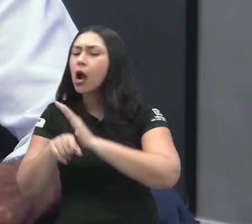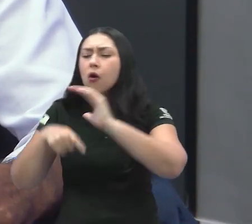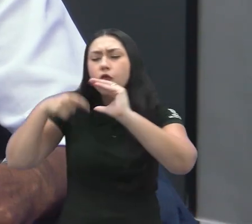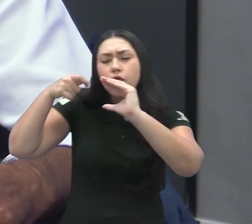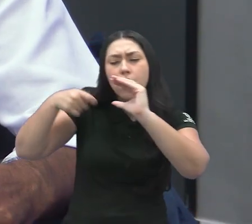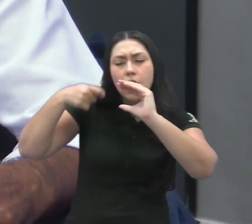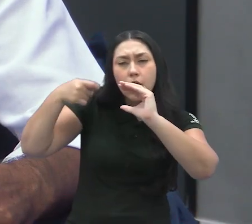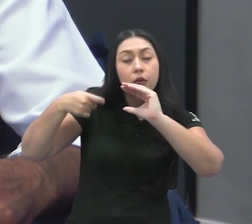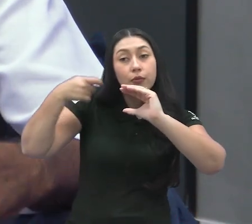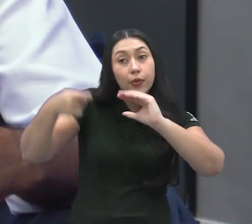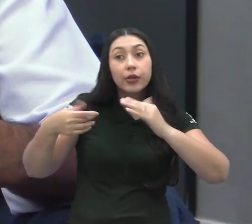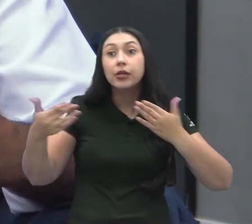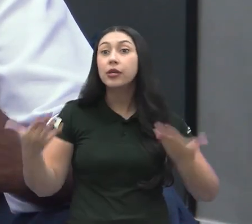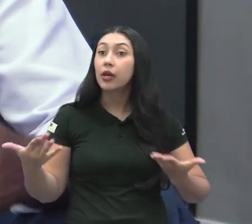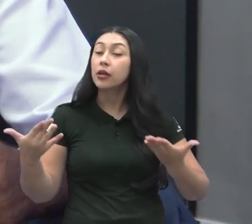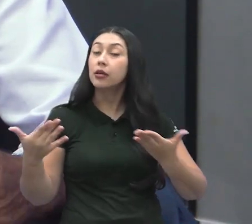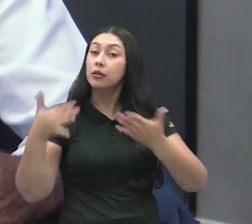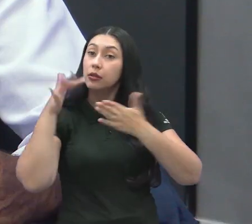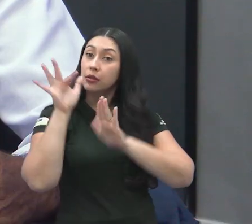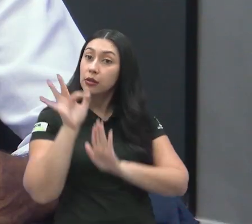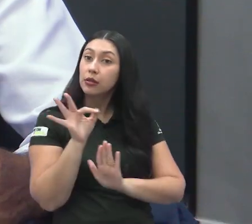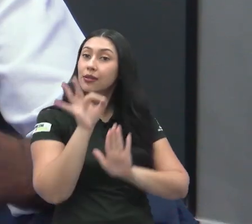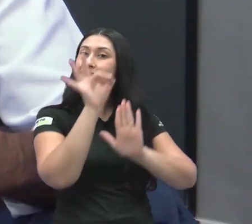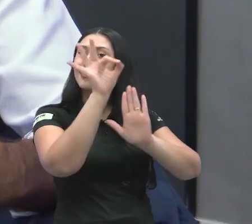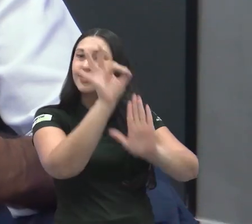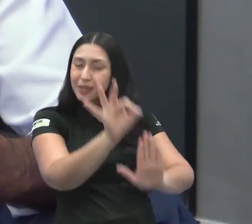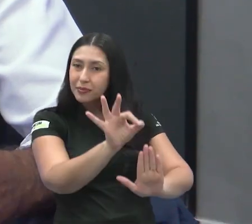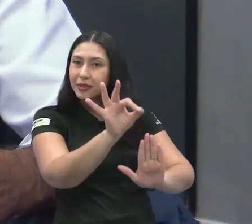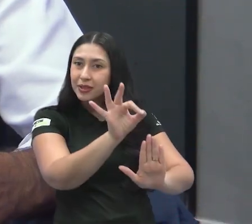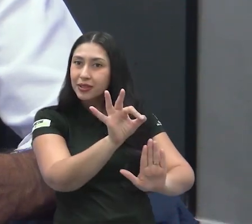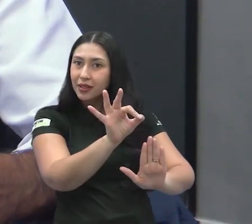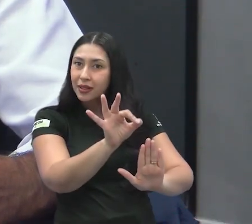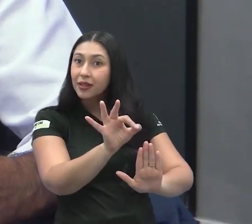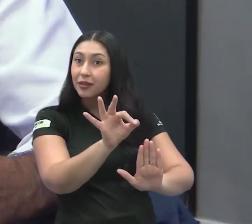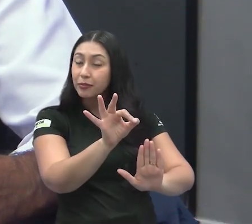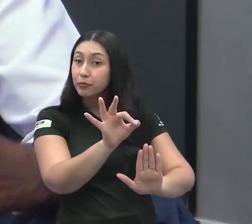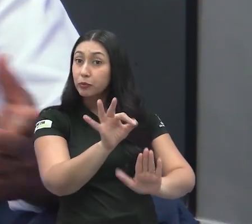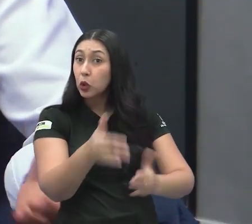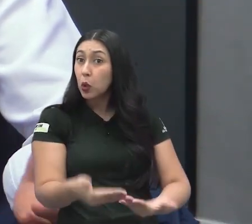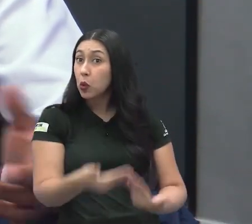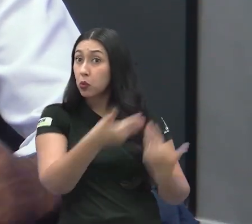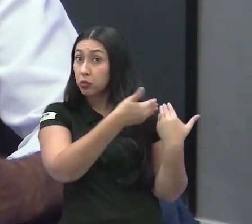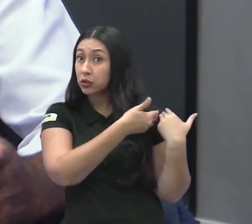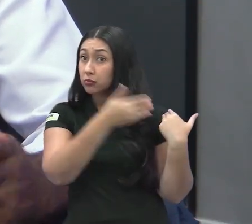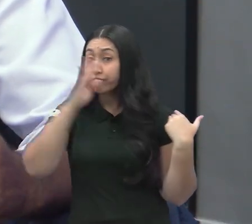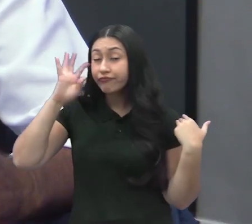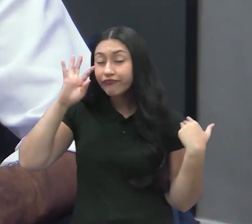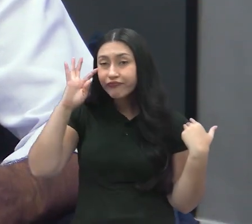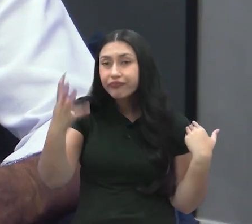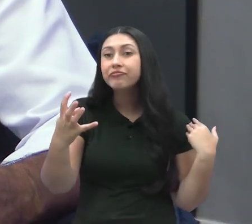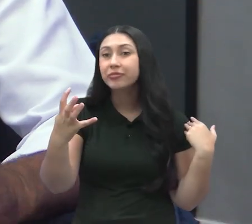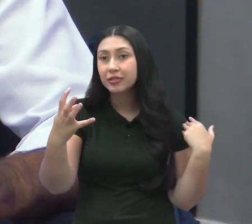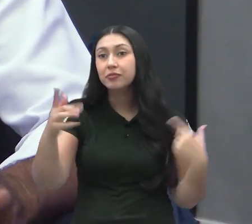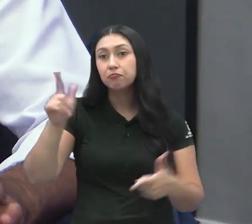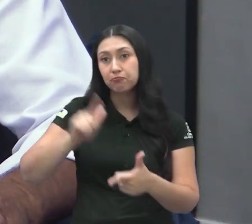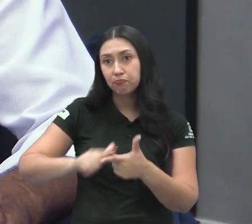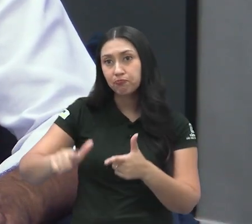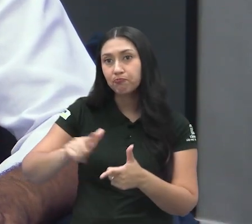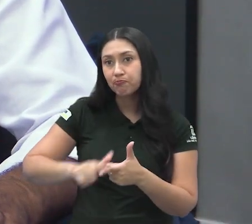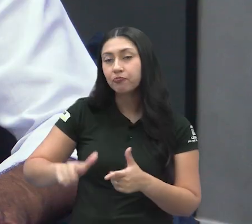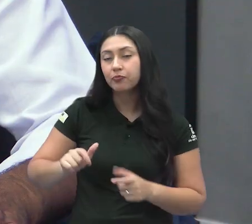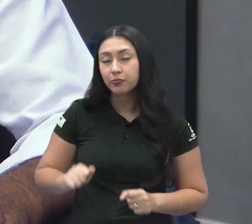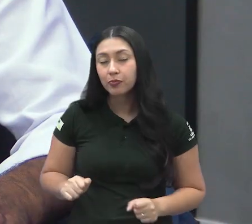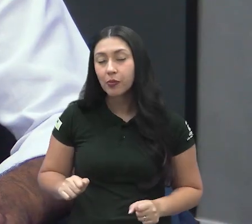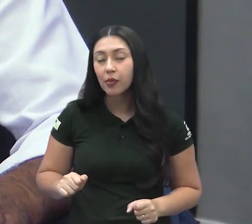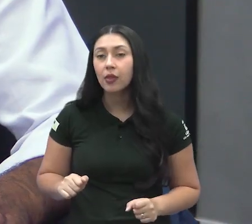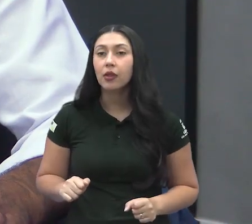filmagem, não é? E a gente encaminha isso para o poder competente, buscando, né, ali a solução daqueles